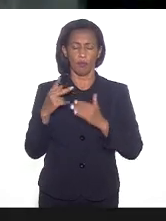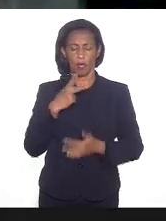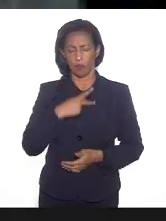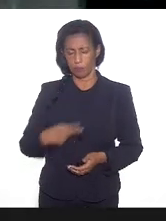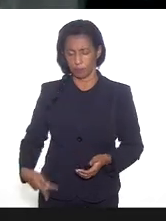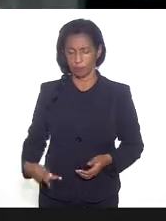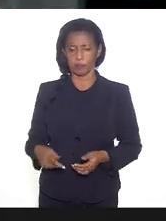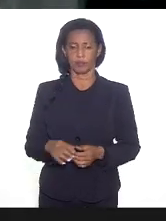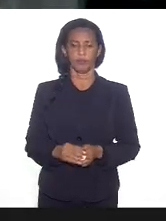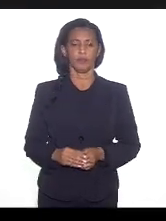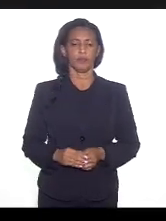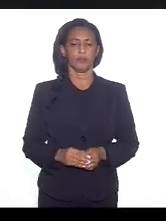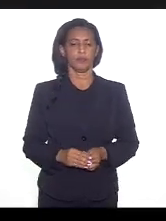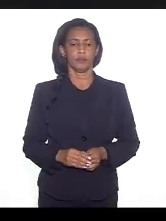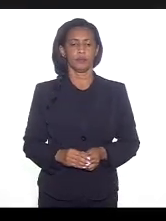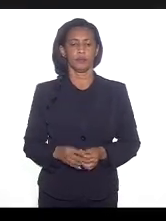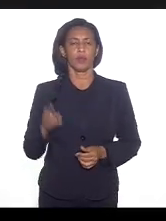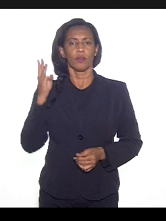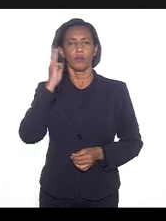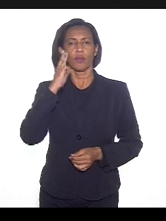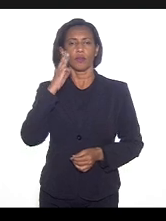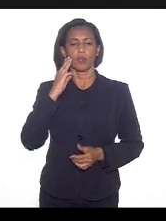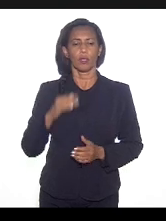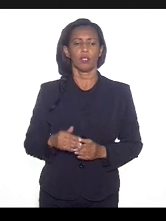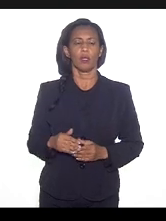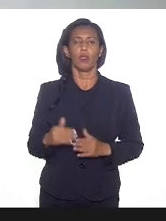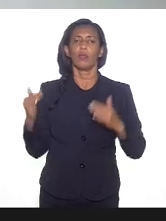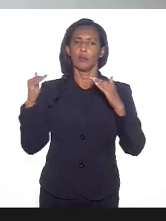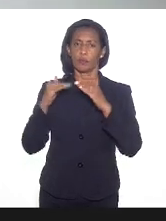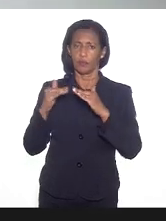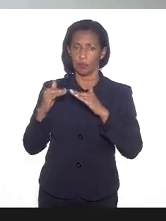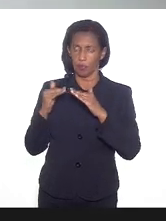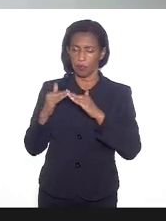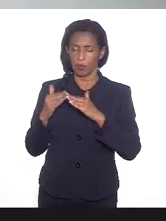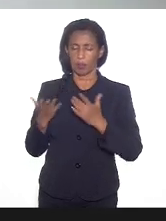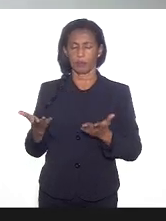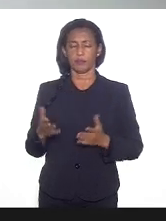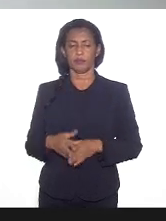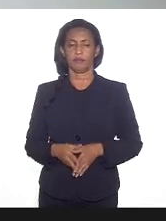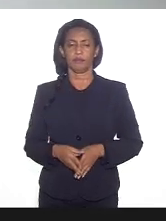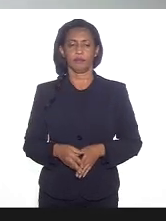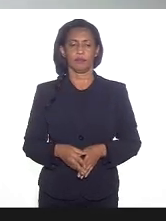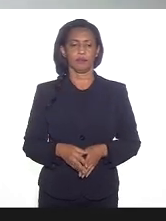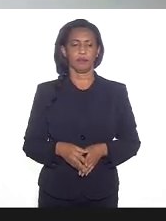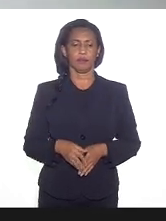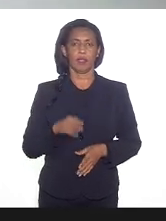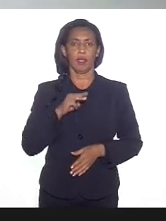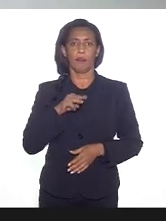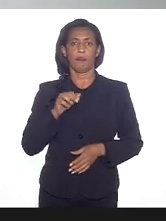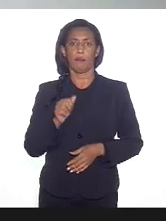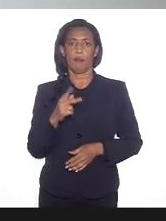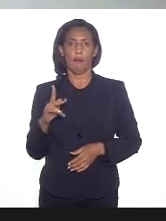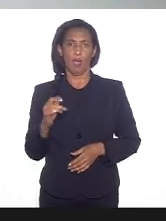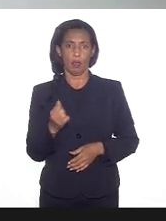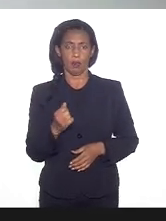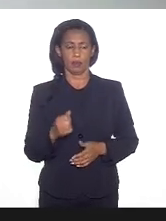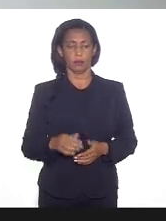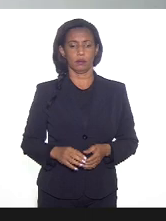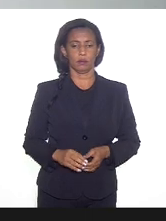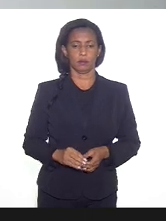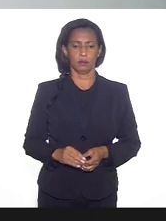presidente. Deputado Valdeir Carneiro. Voto favoravelmente à propositura. Deputada Marta Rocha.